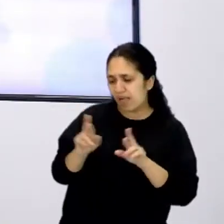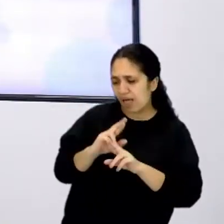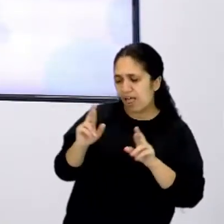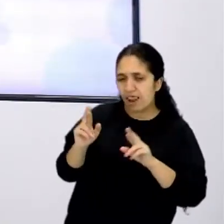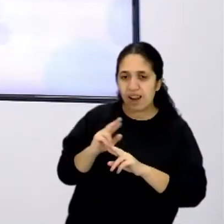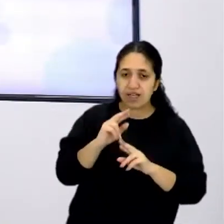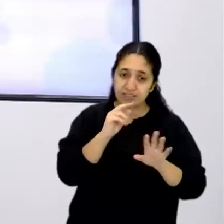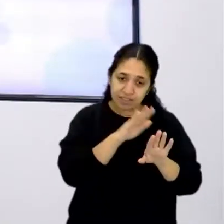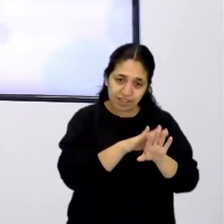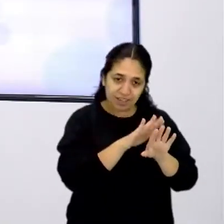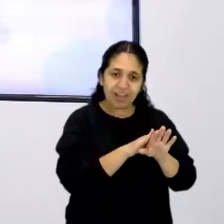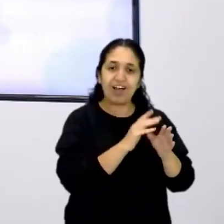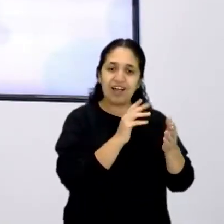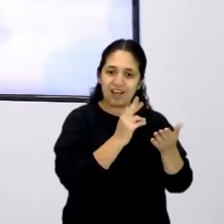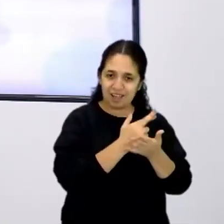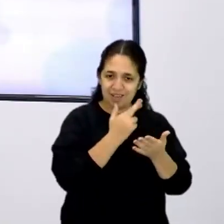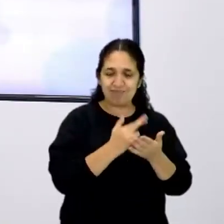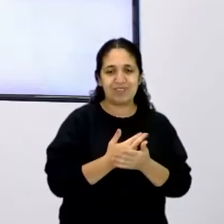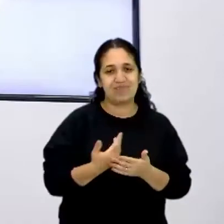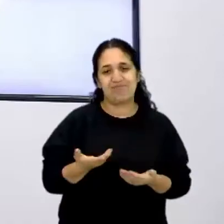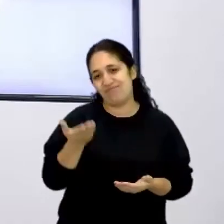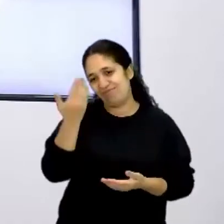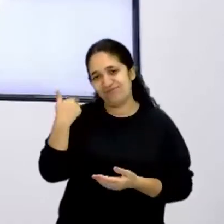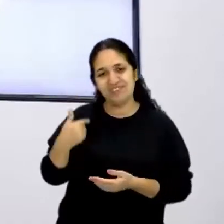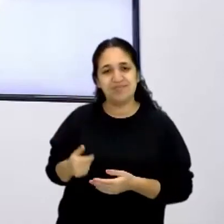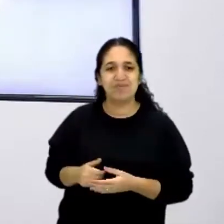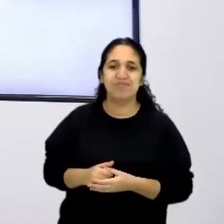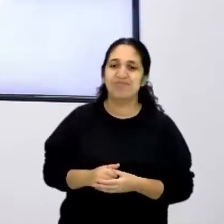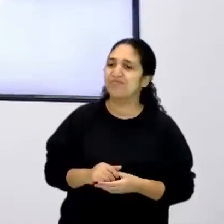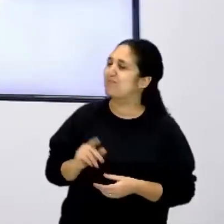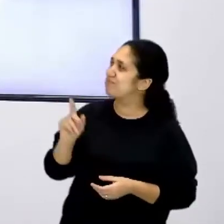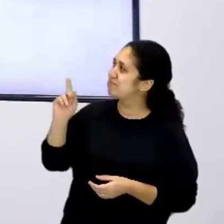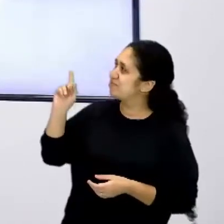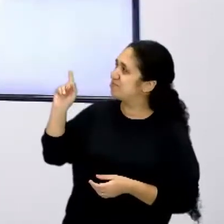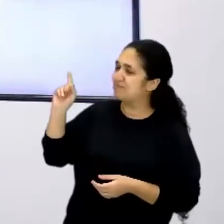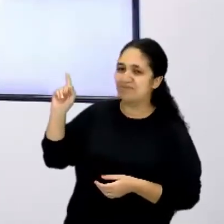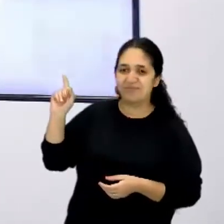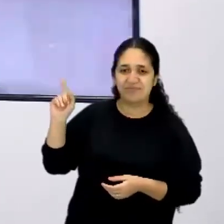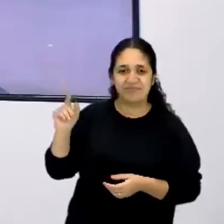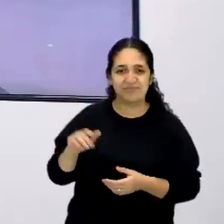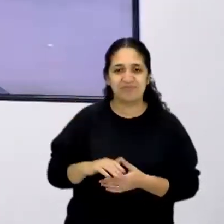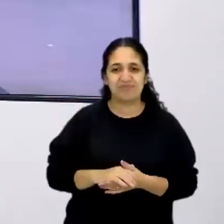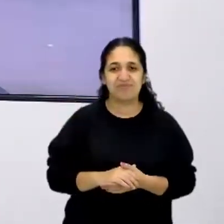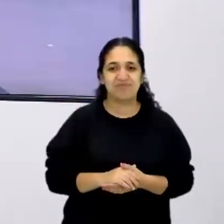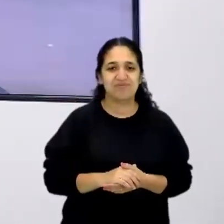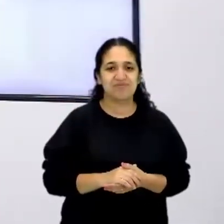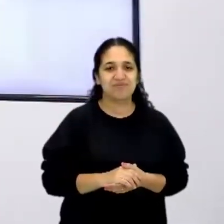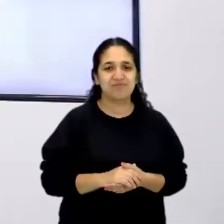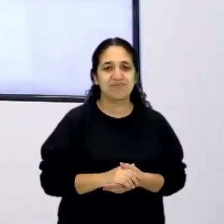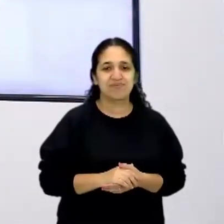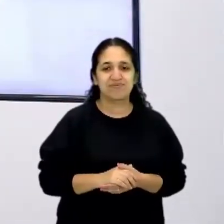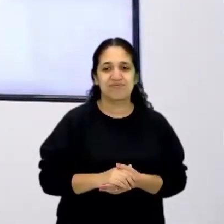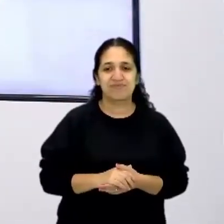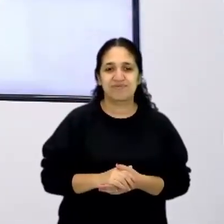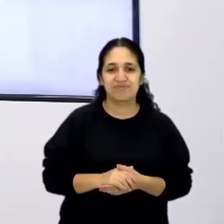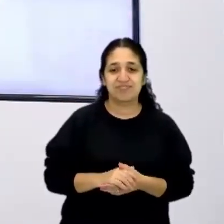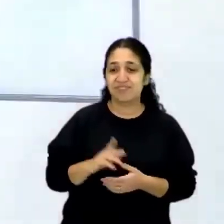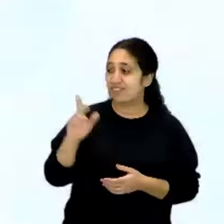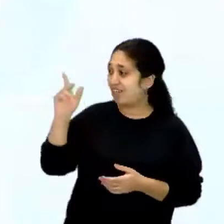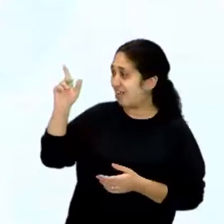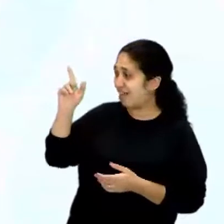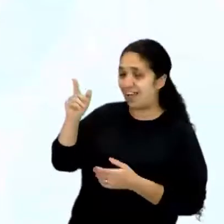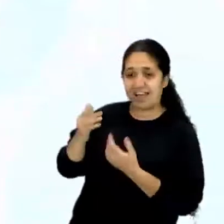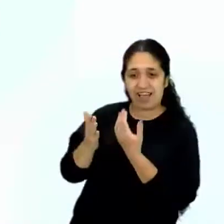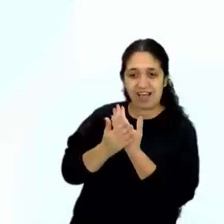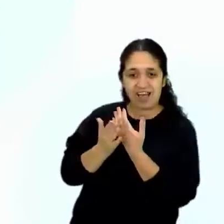nós avaliamos, tá bom? Vamos lá, então. Vamos lá, deixa eu passar aqui para vocês. Então, aqui tinha a capa